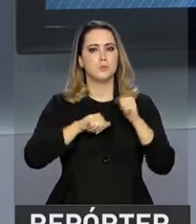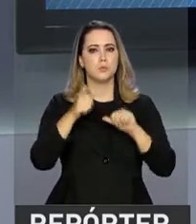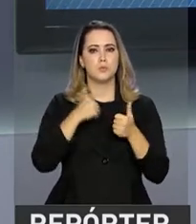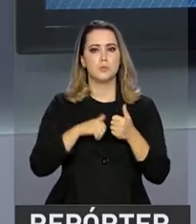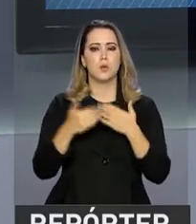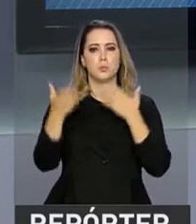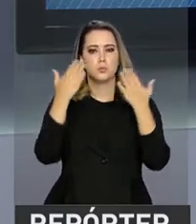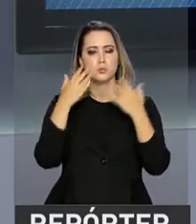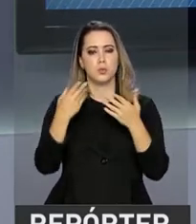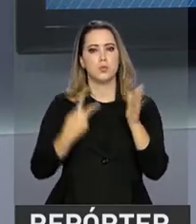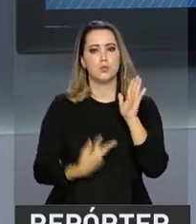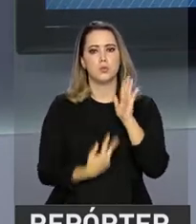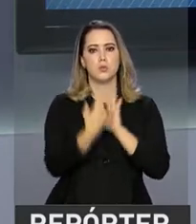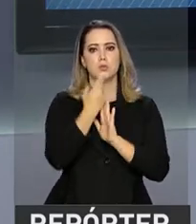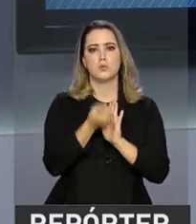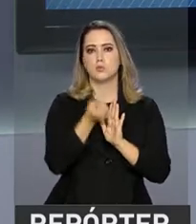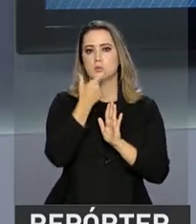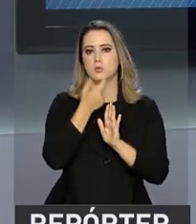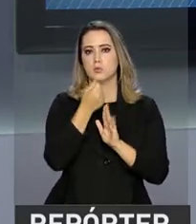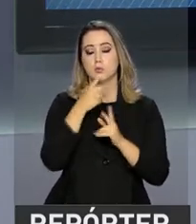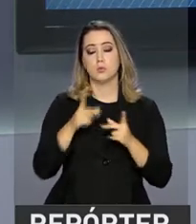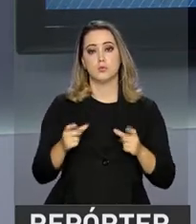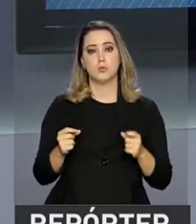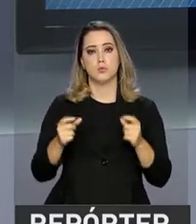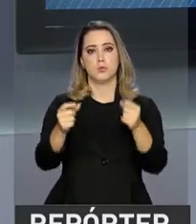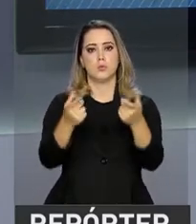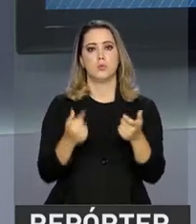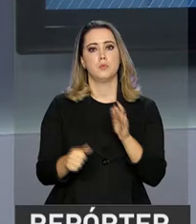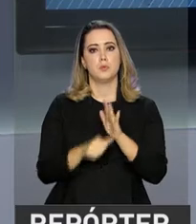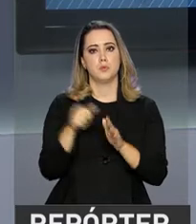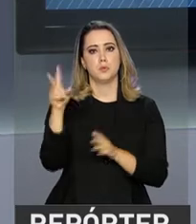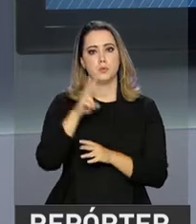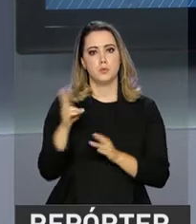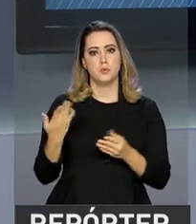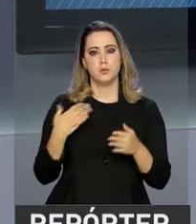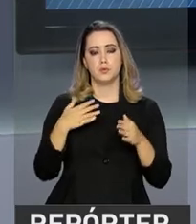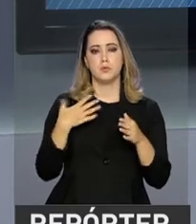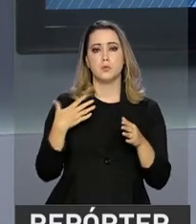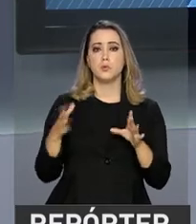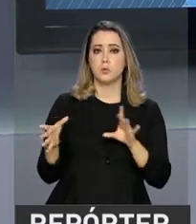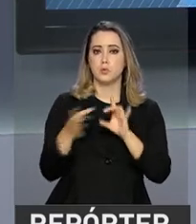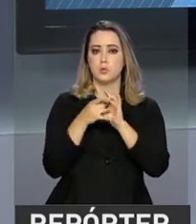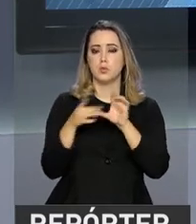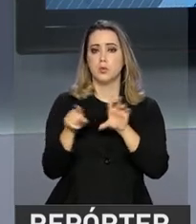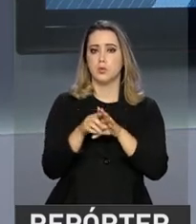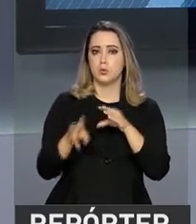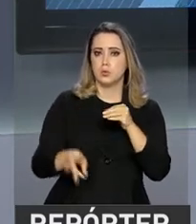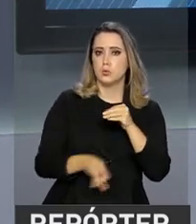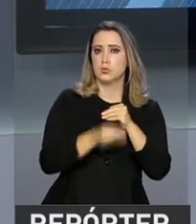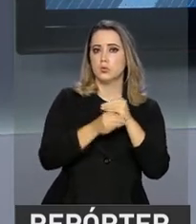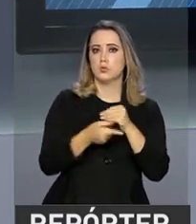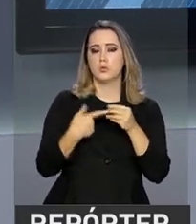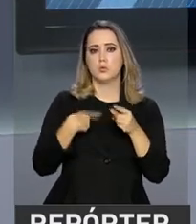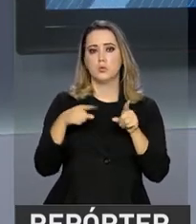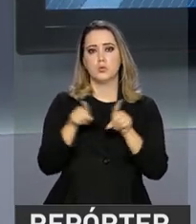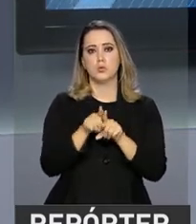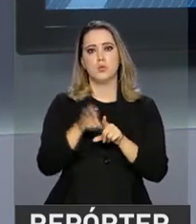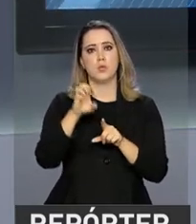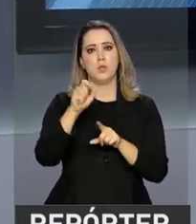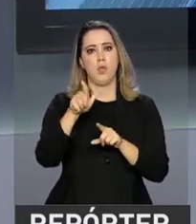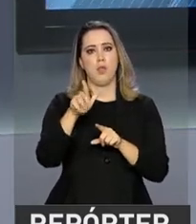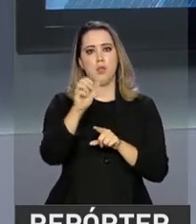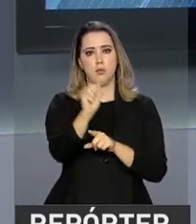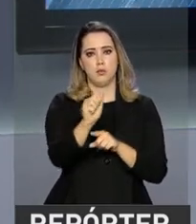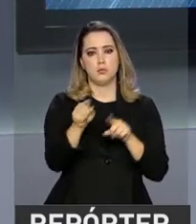cirurgias e medicamentos orais contra o câncer pela primeira vez foi incluído um medicamento para tratamento da esclerose múltipla